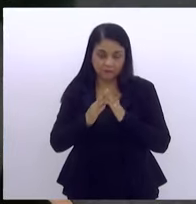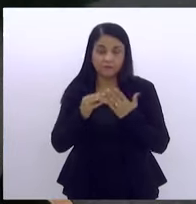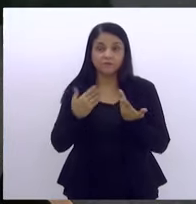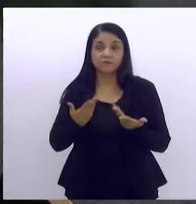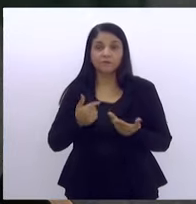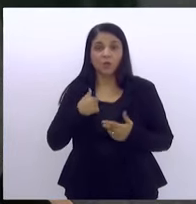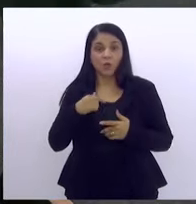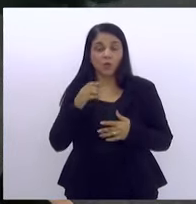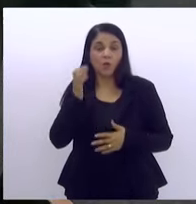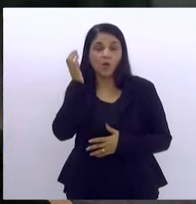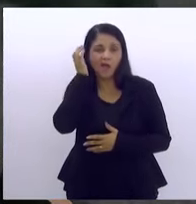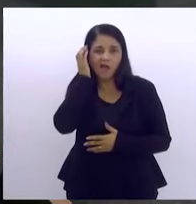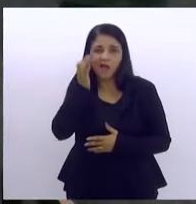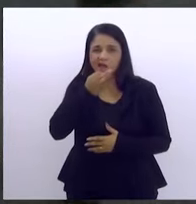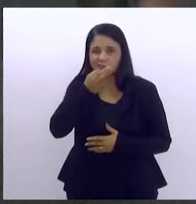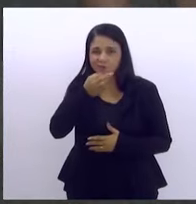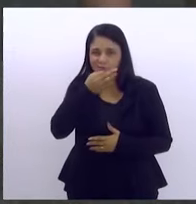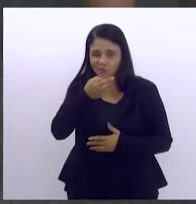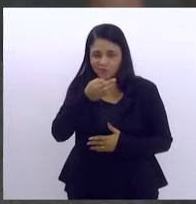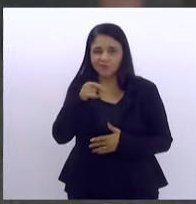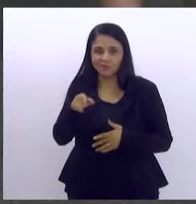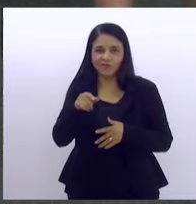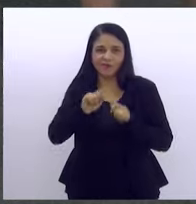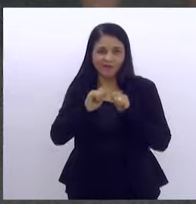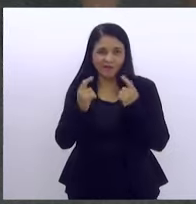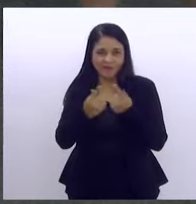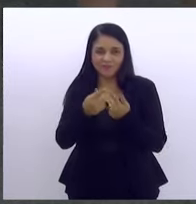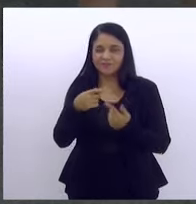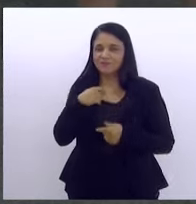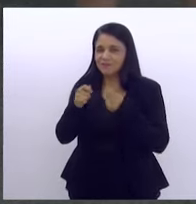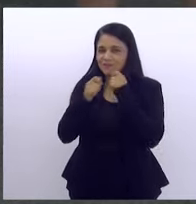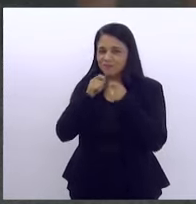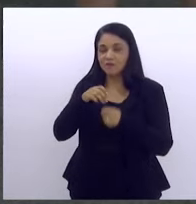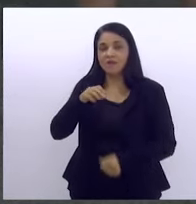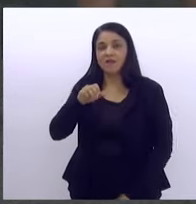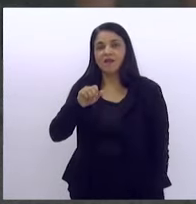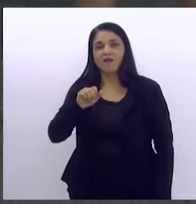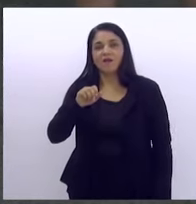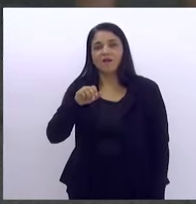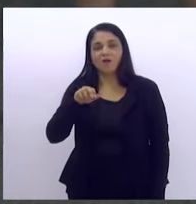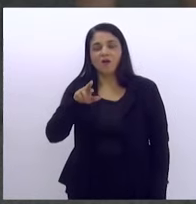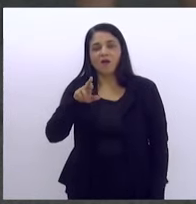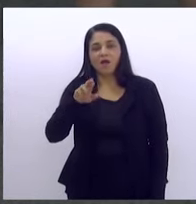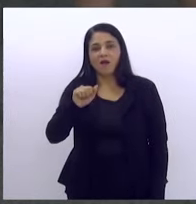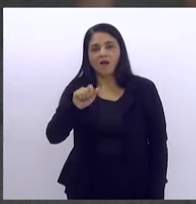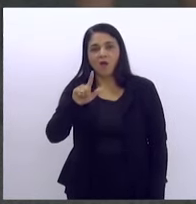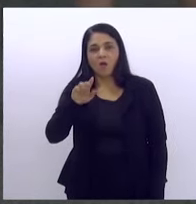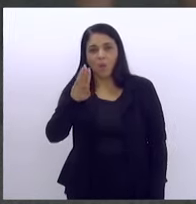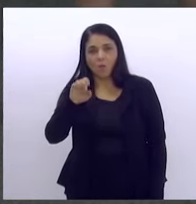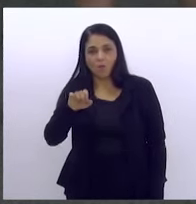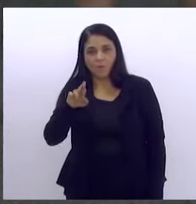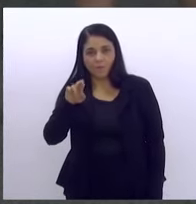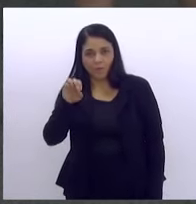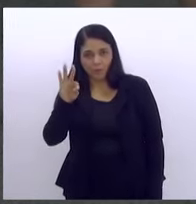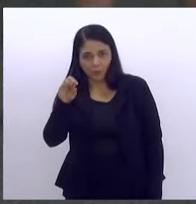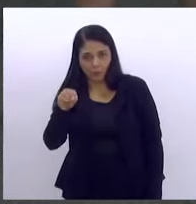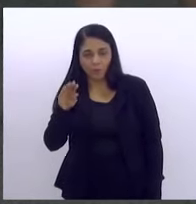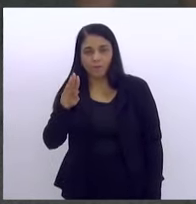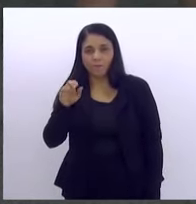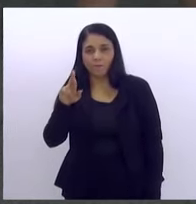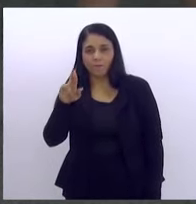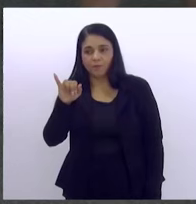Rádio Alerge na terça-feira, fui entrevistado lá pelo Alberto Brizola, a produtora Ludmila Aquino, toda a equipe